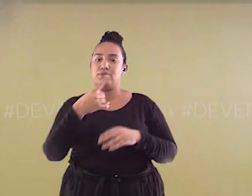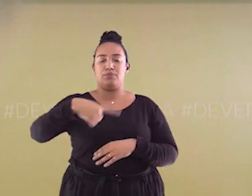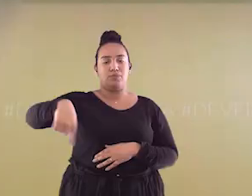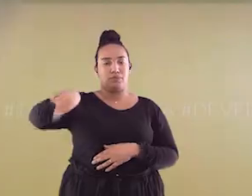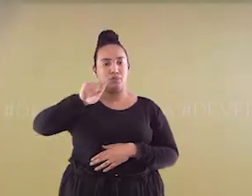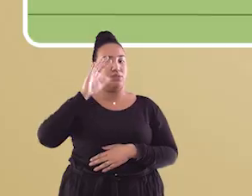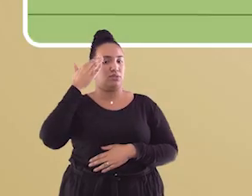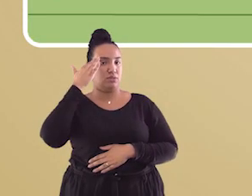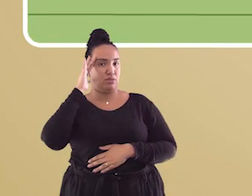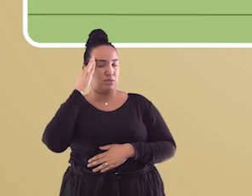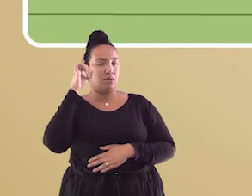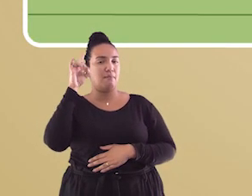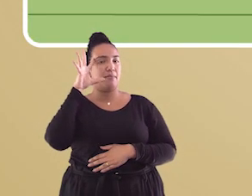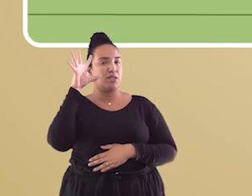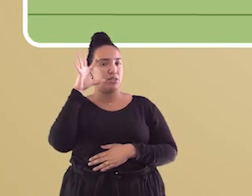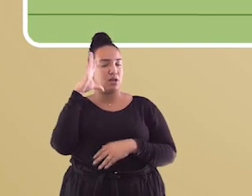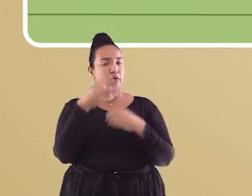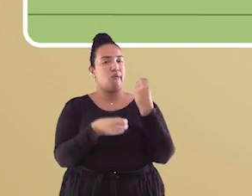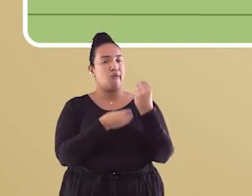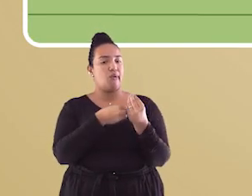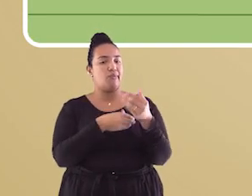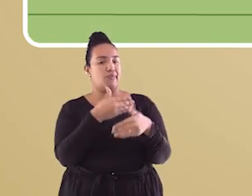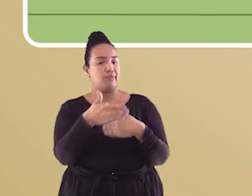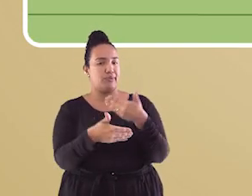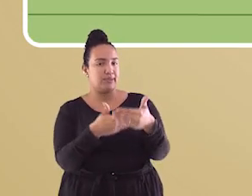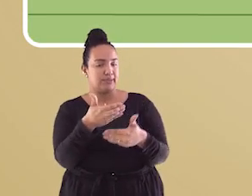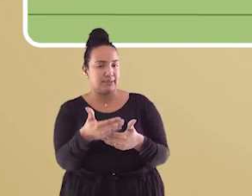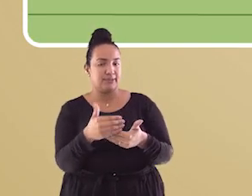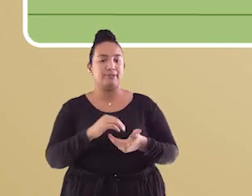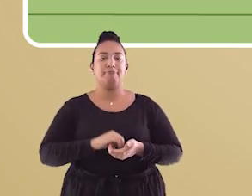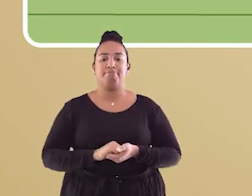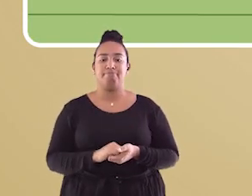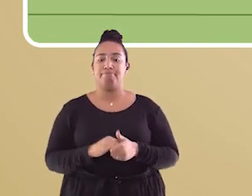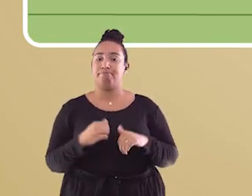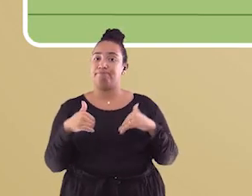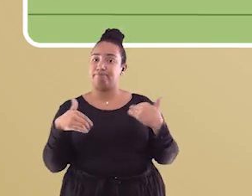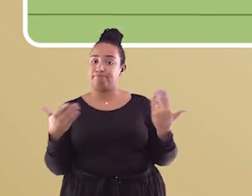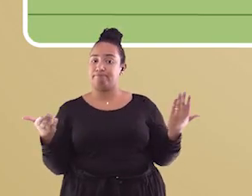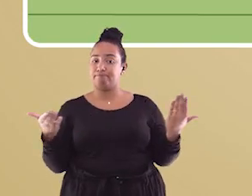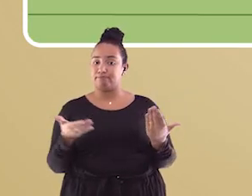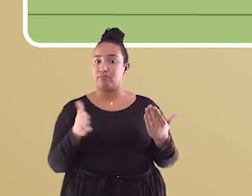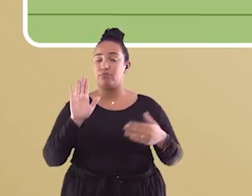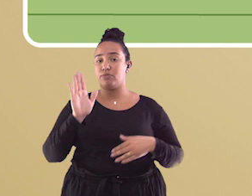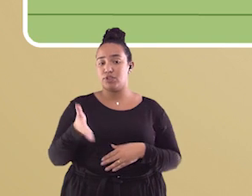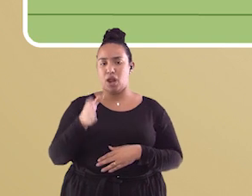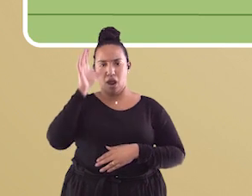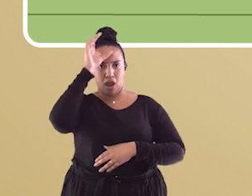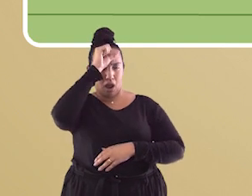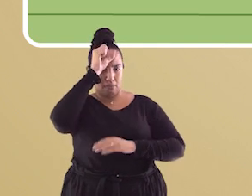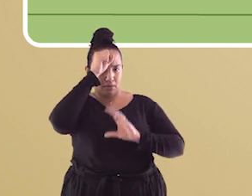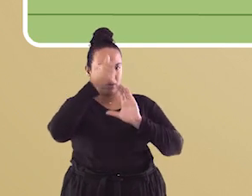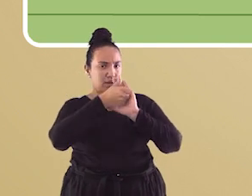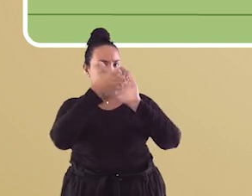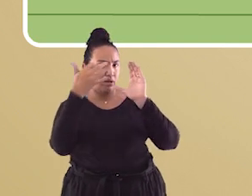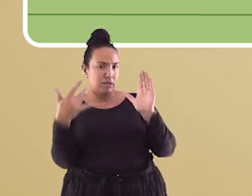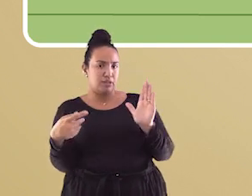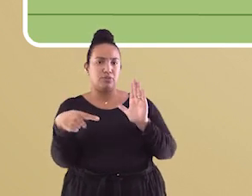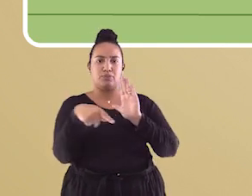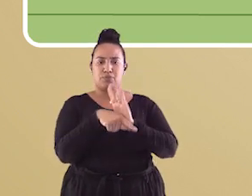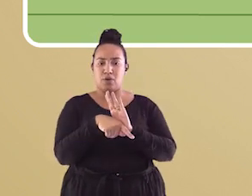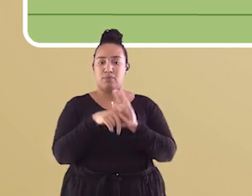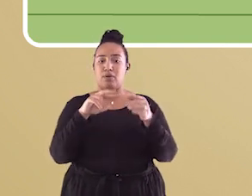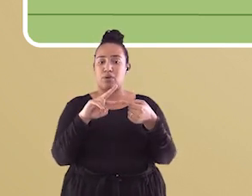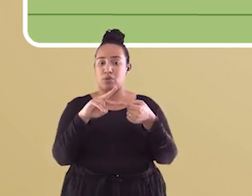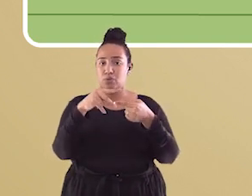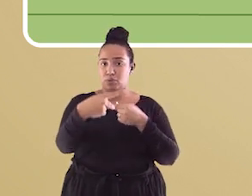de erosão. Bom, agora que vimos alguns dos aspectos ligados às causas e efeitos da degradação do meio